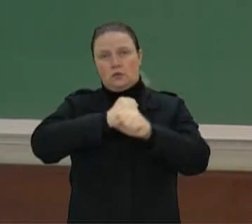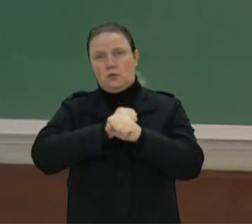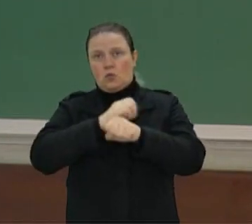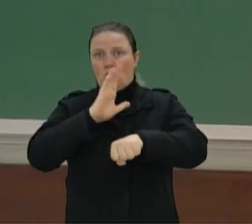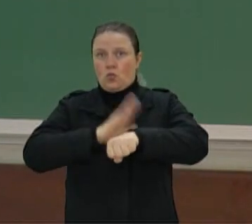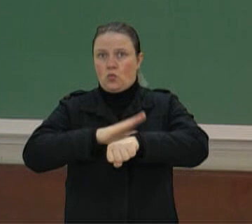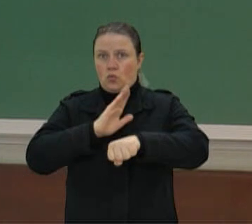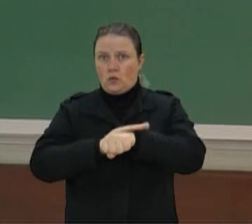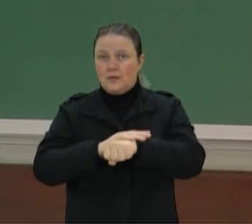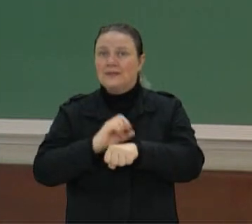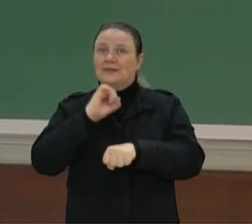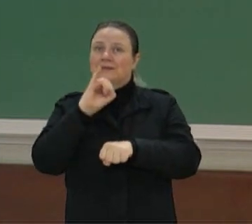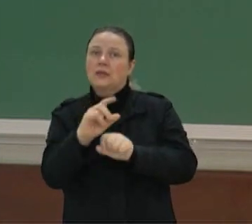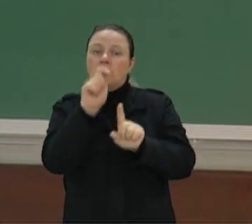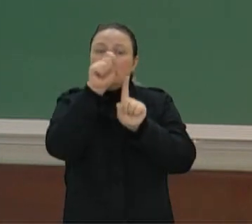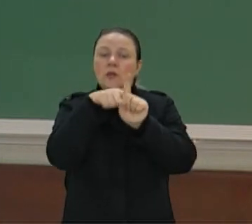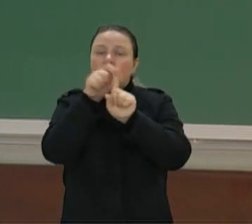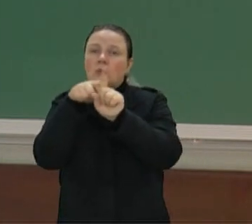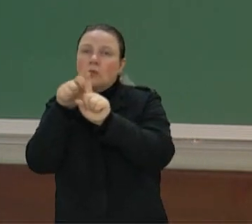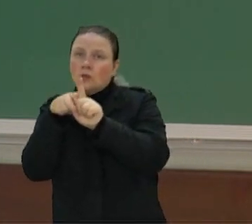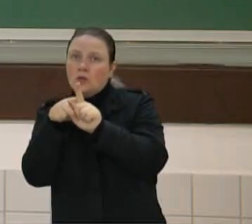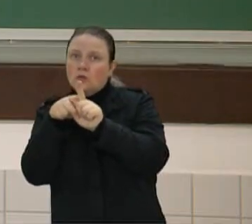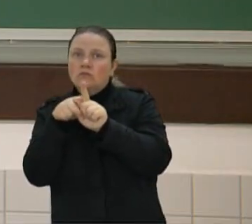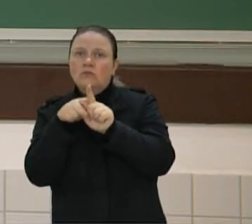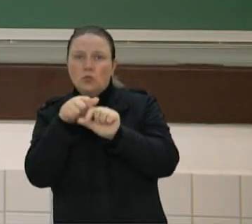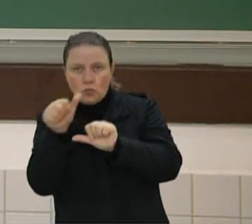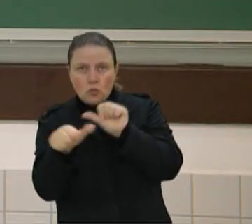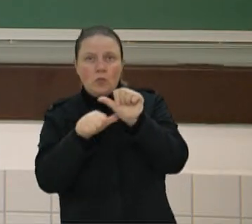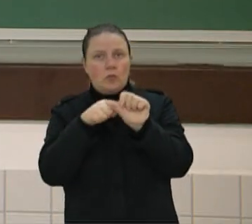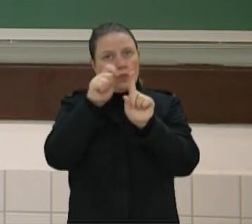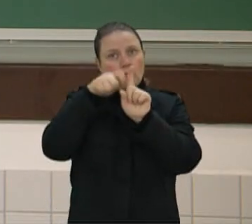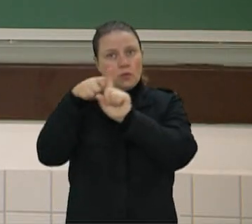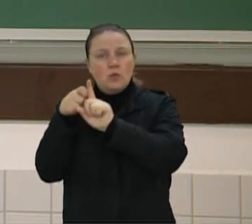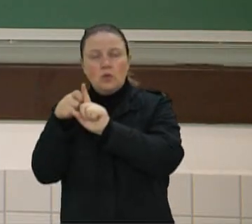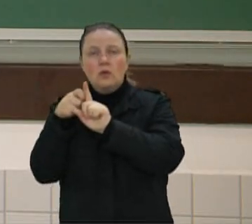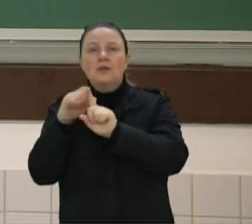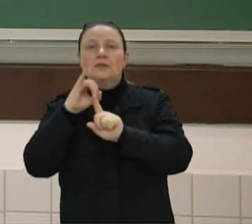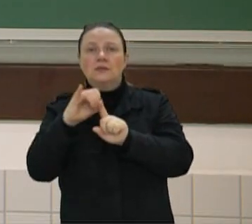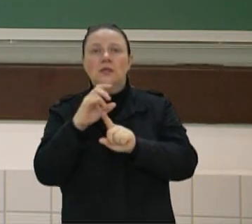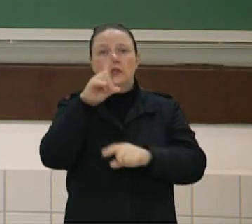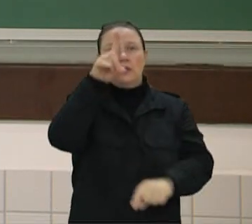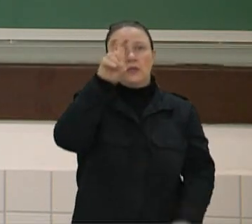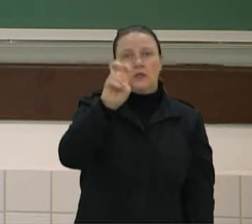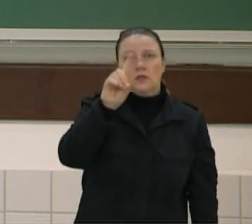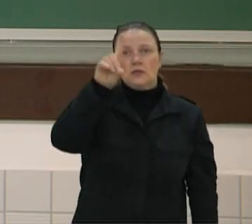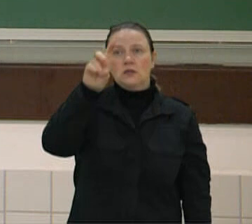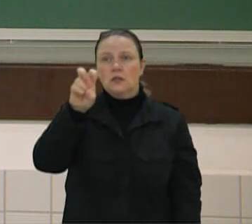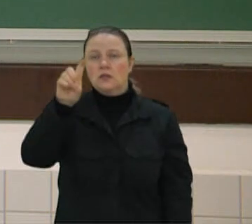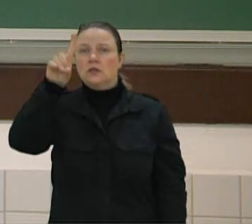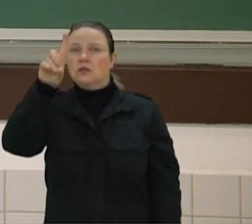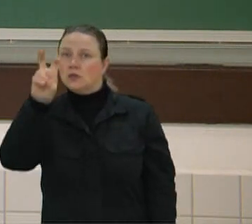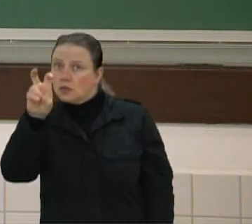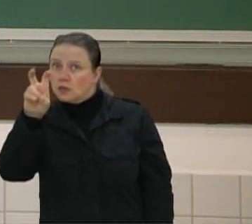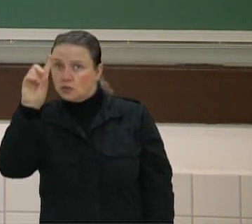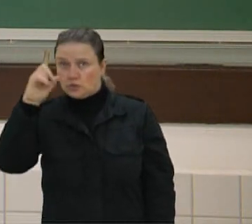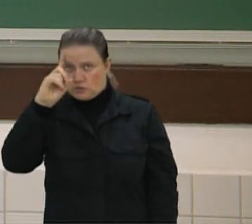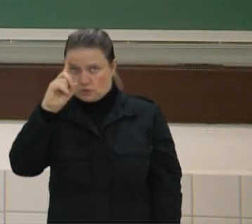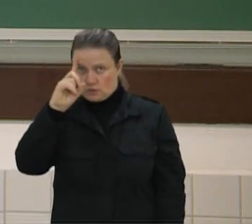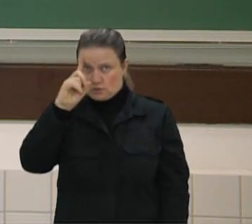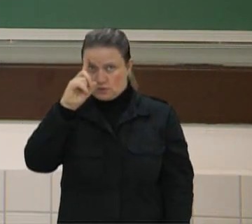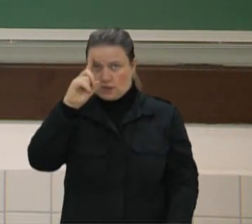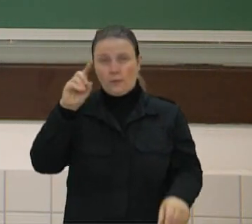ser anual. Se a taxa estiver mensal, mensal. Se a taxa estiver quinzenal, tempo quinzenal. Essa é a ideia, tudo